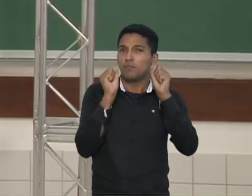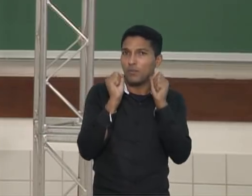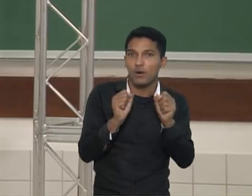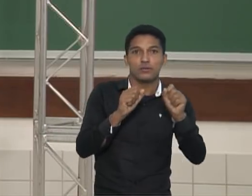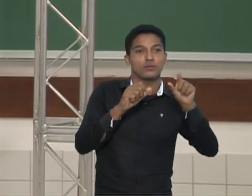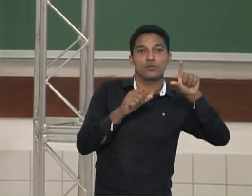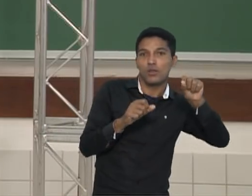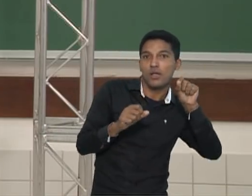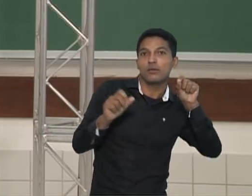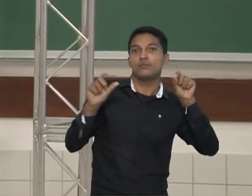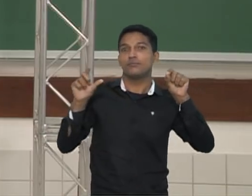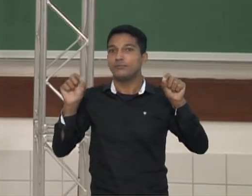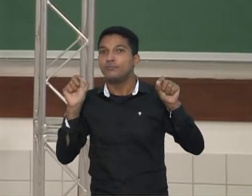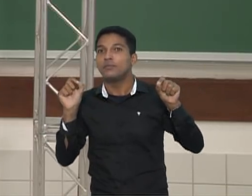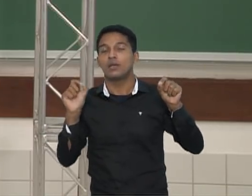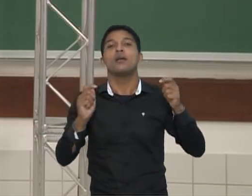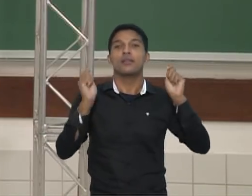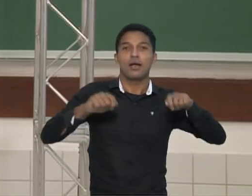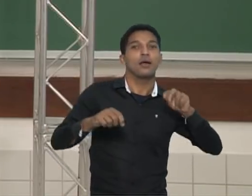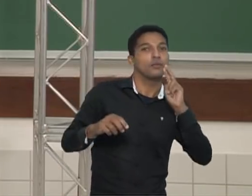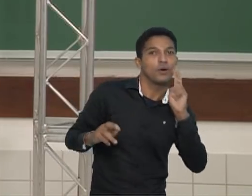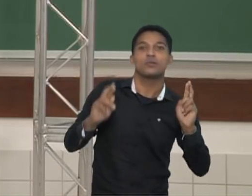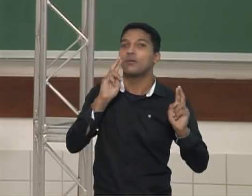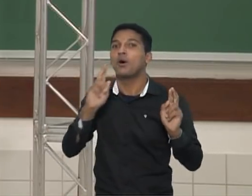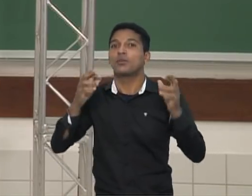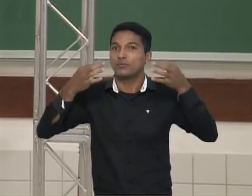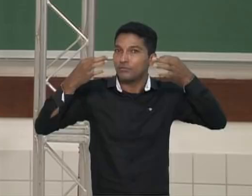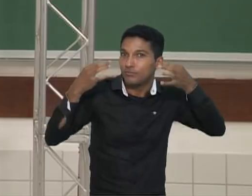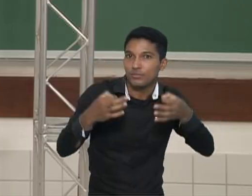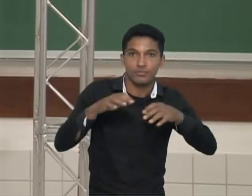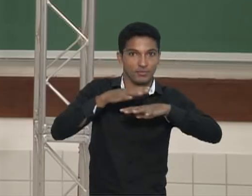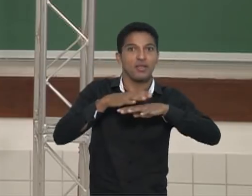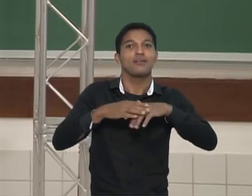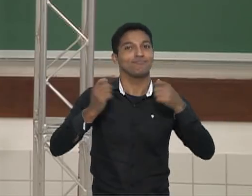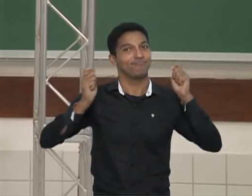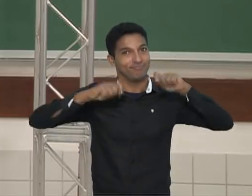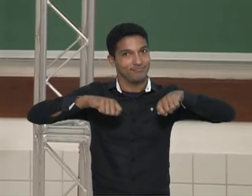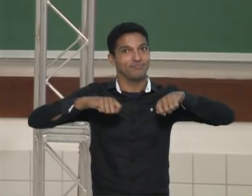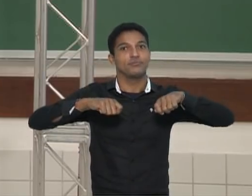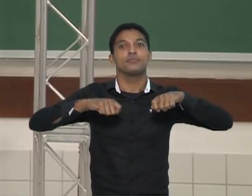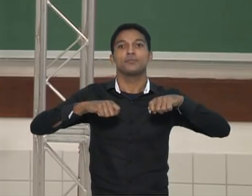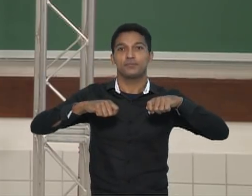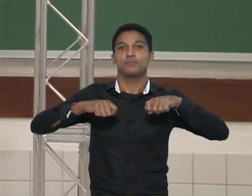fazerem, que vai dar certinho se vocês não errarem na matemática básica, né,